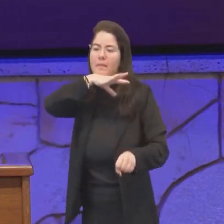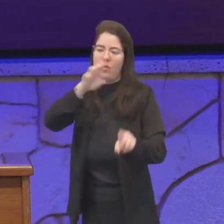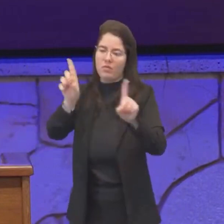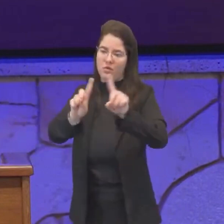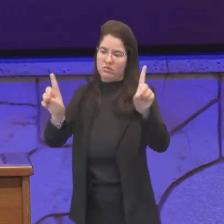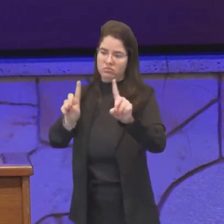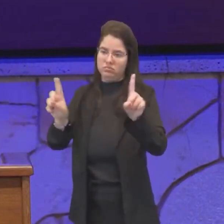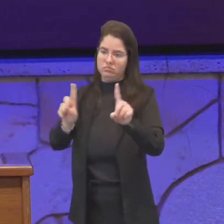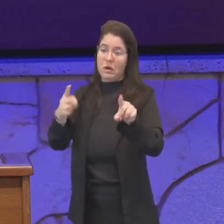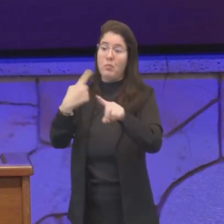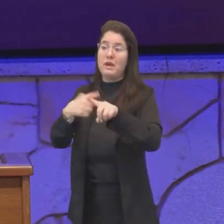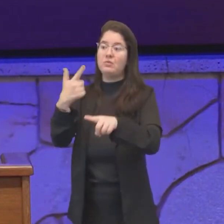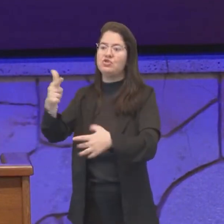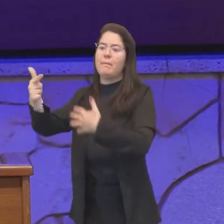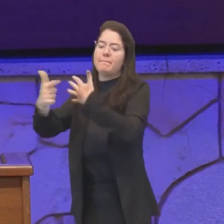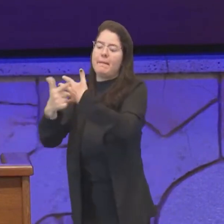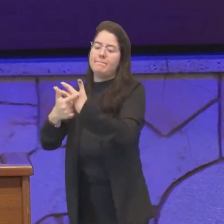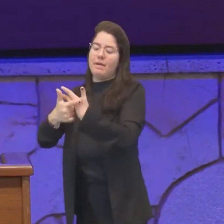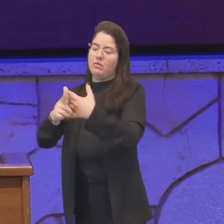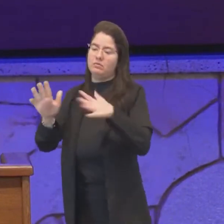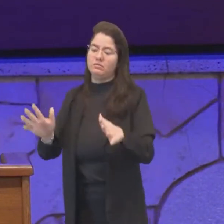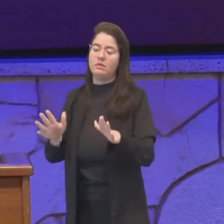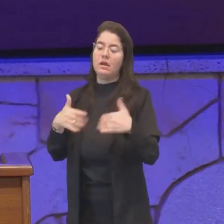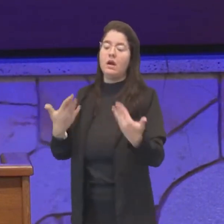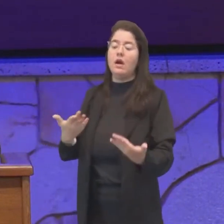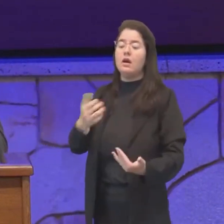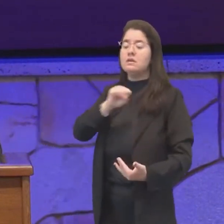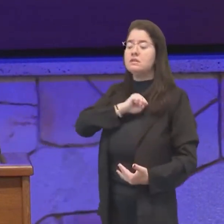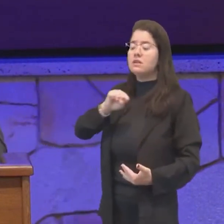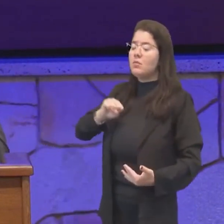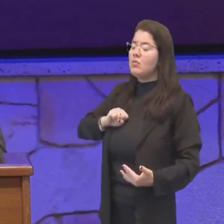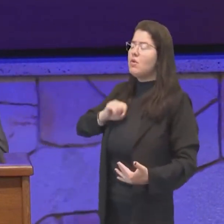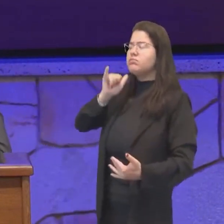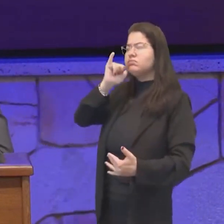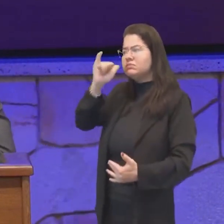sacrificar. E aí Samuel fala com ele: olha, Saul,